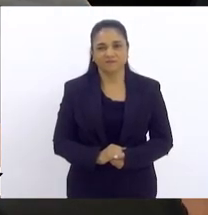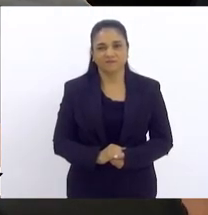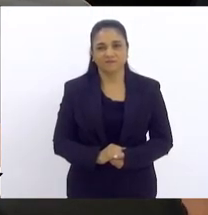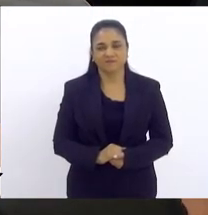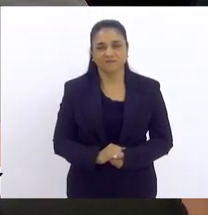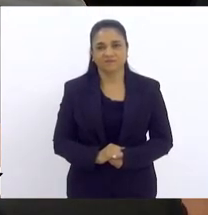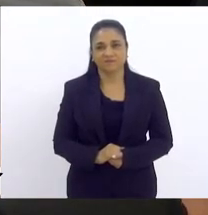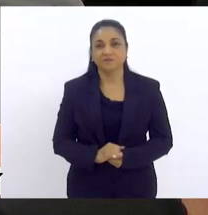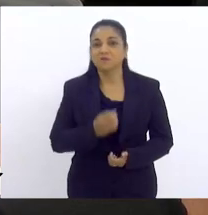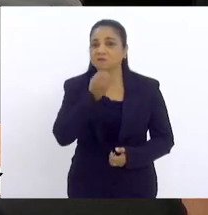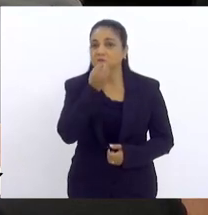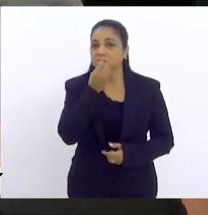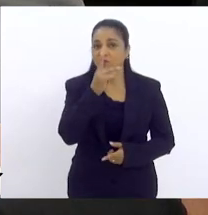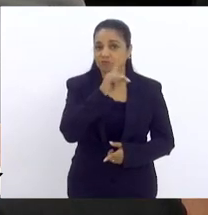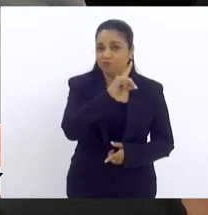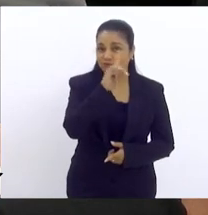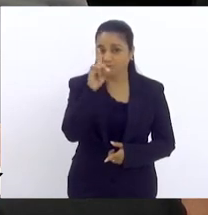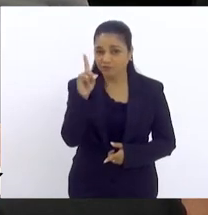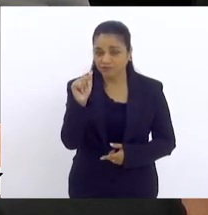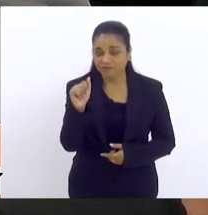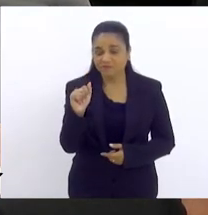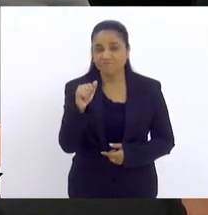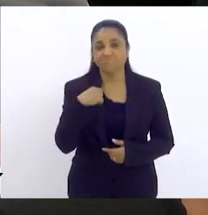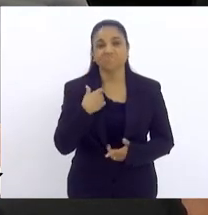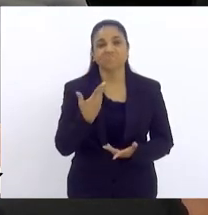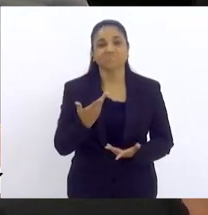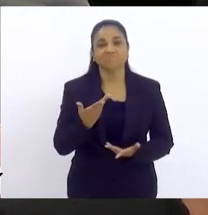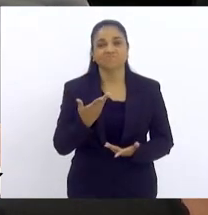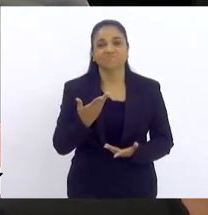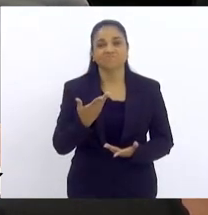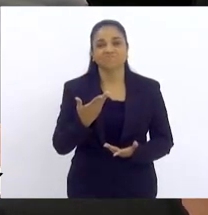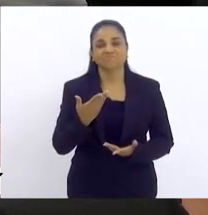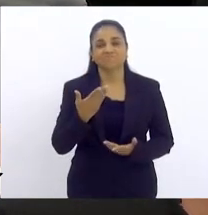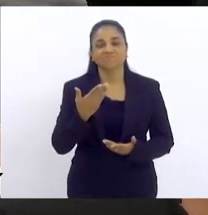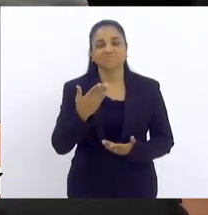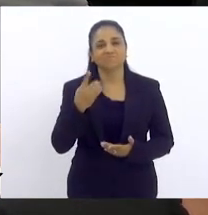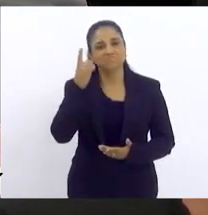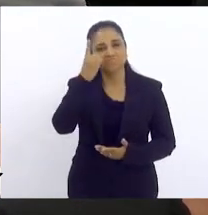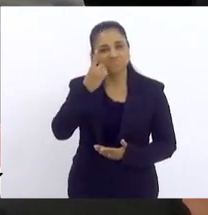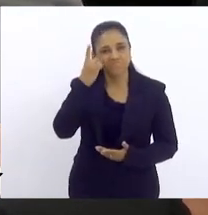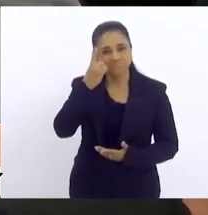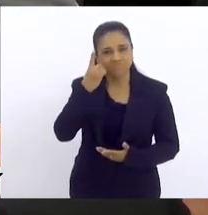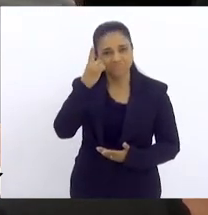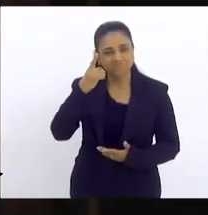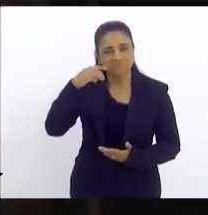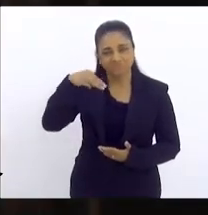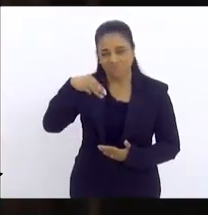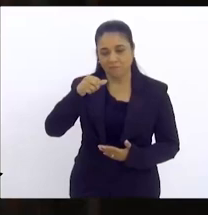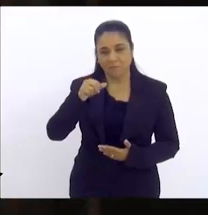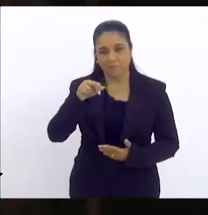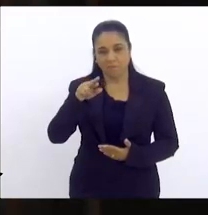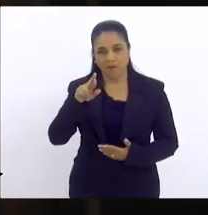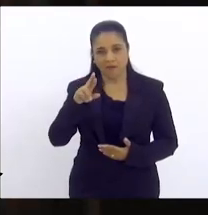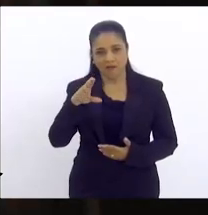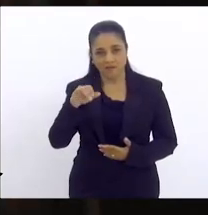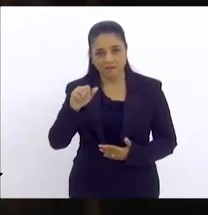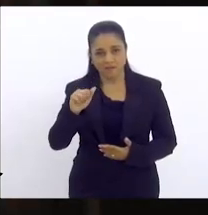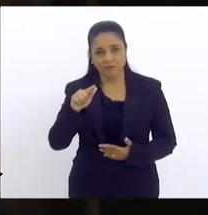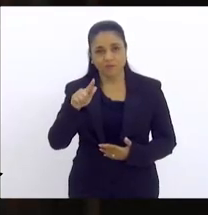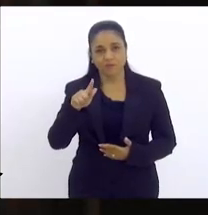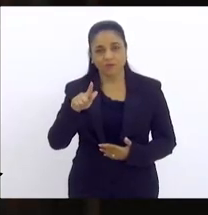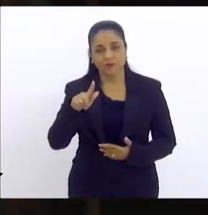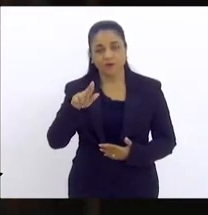Bom dia a todos cumprimentando o deputado Márcio Gualberto eu cumprimento todas as autoridades